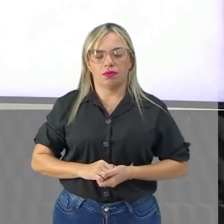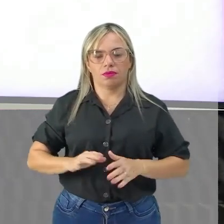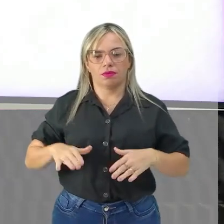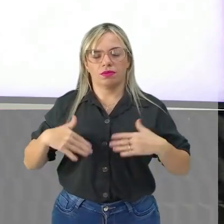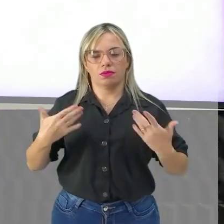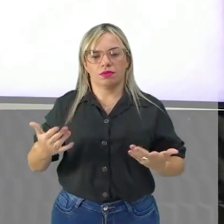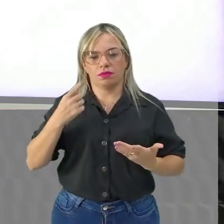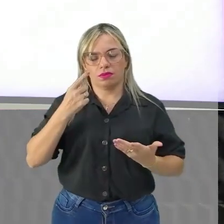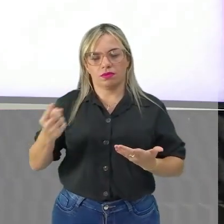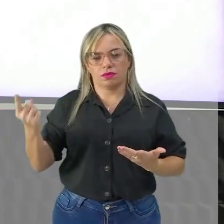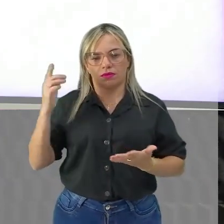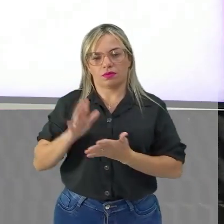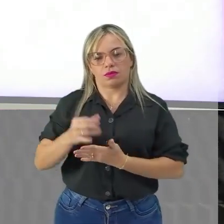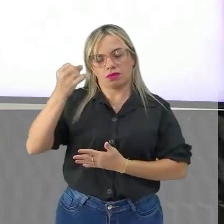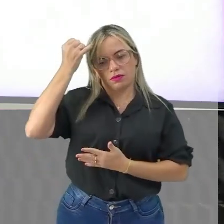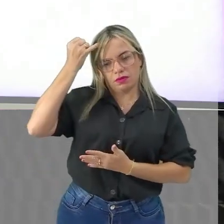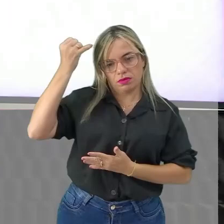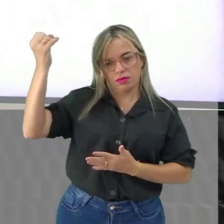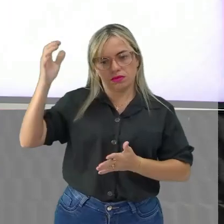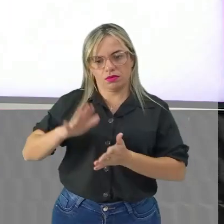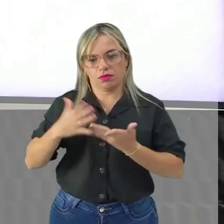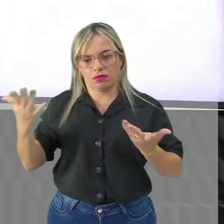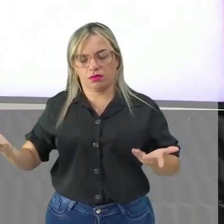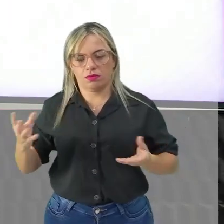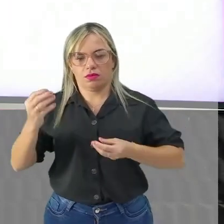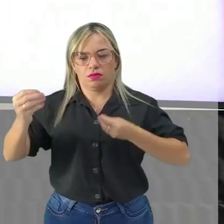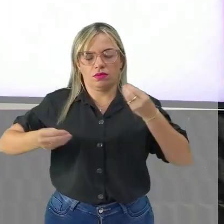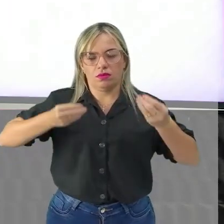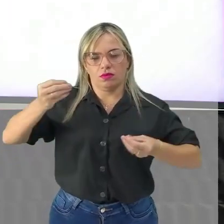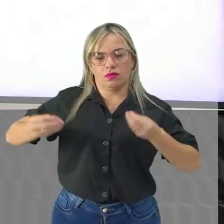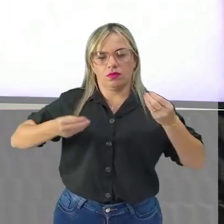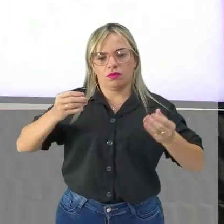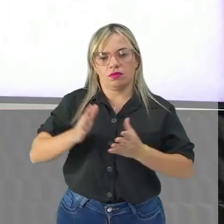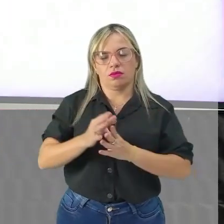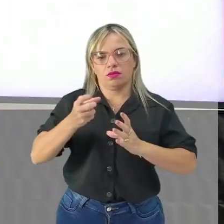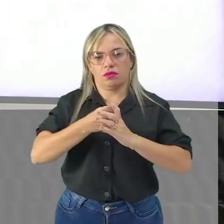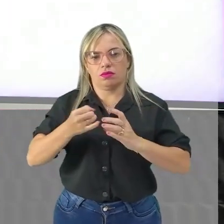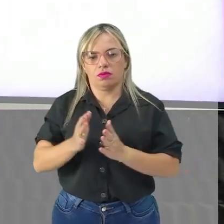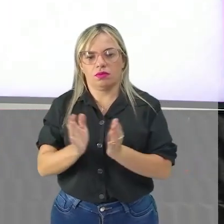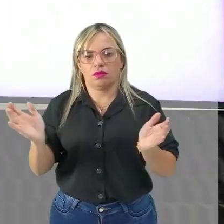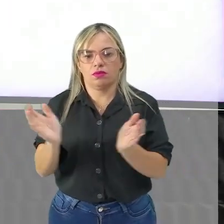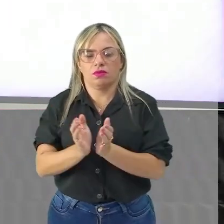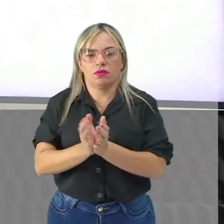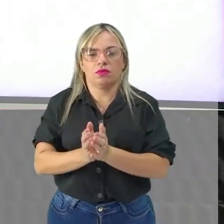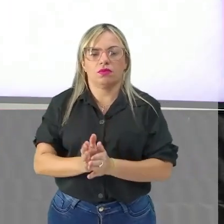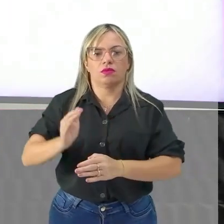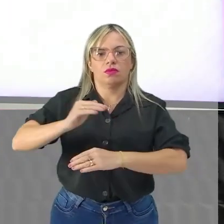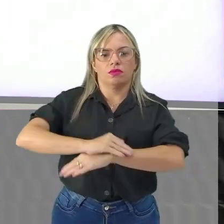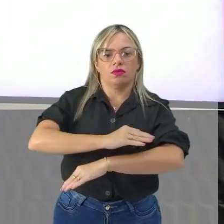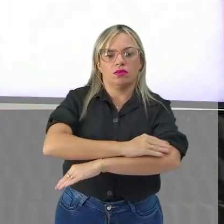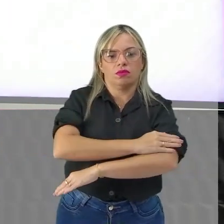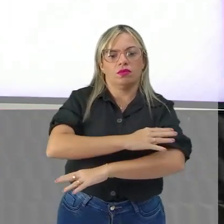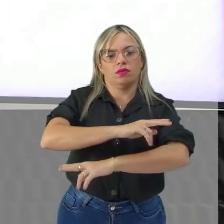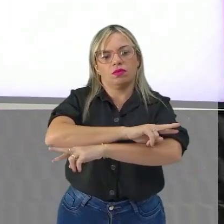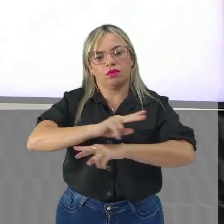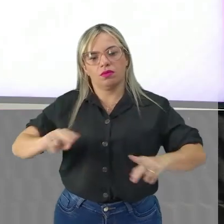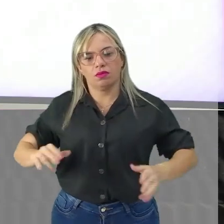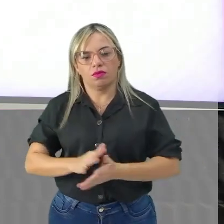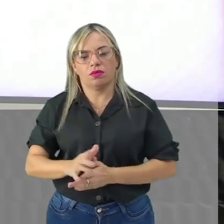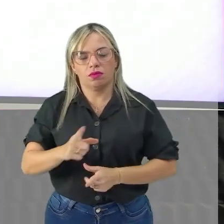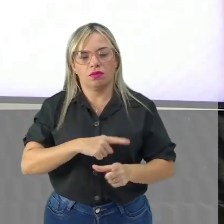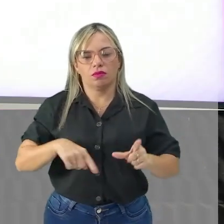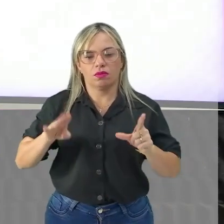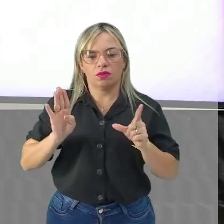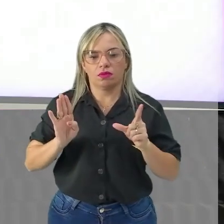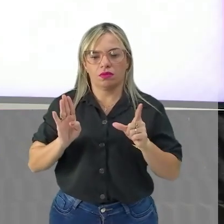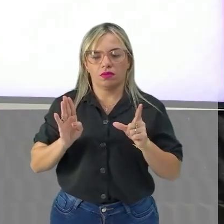Então, essa aqui é uma ideia de como são os anfíbios de modo geral. Letra B,